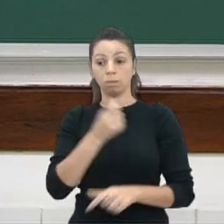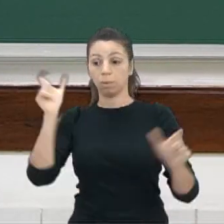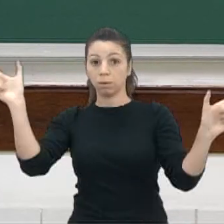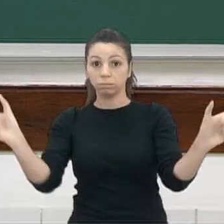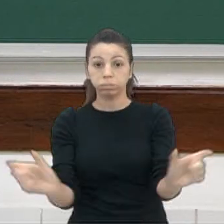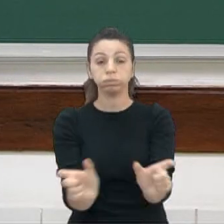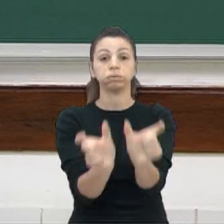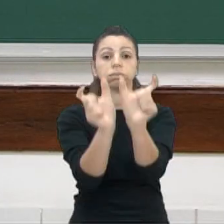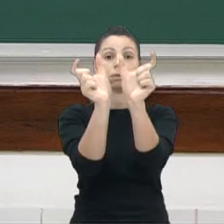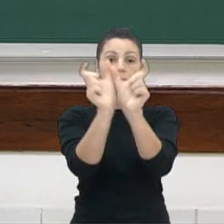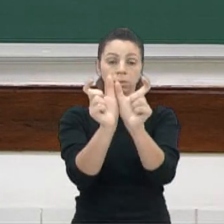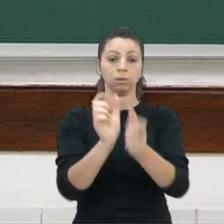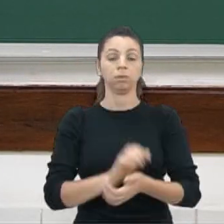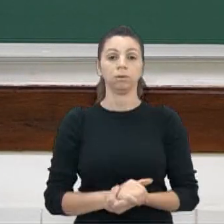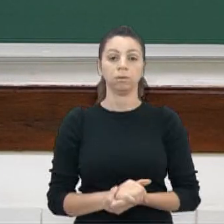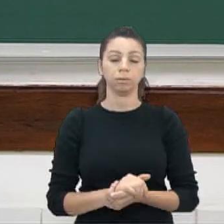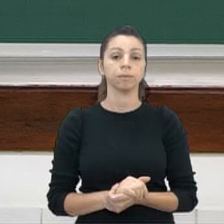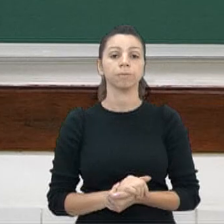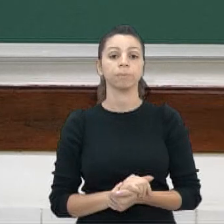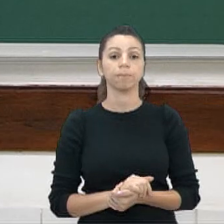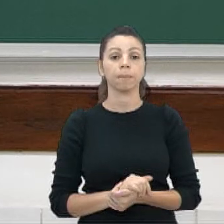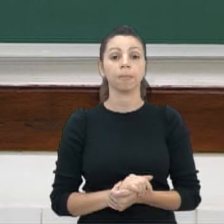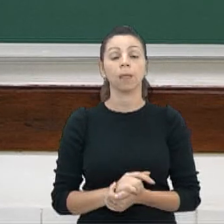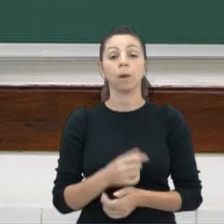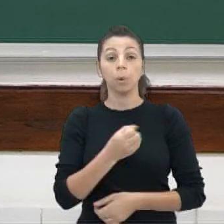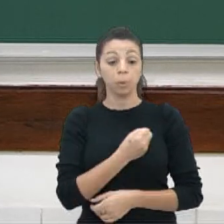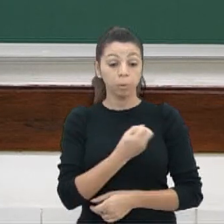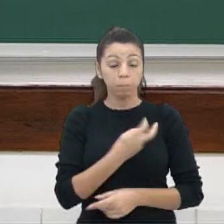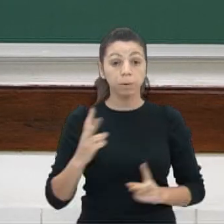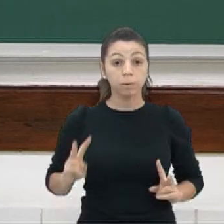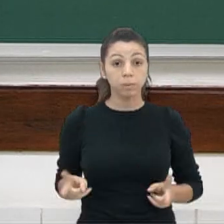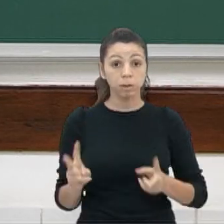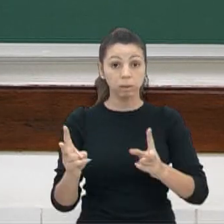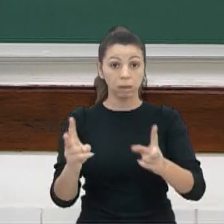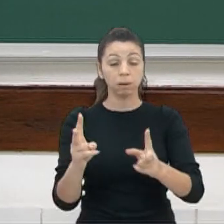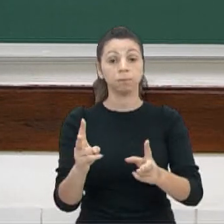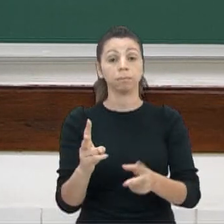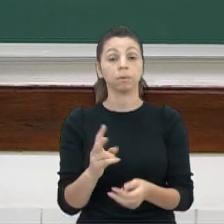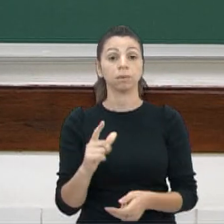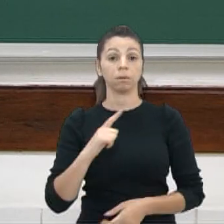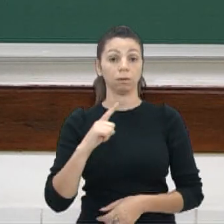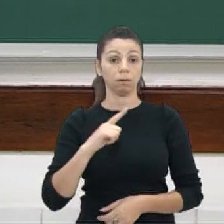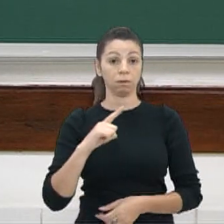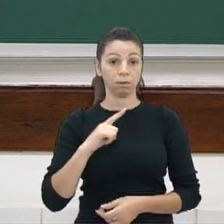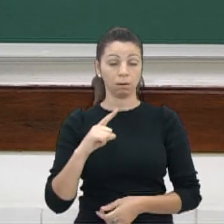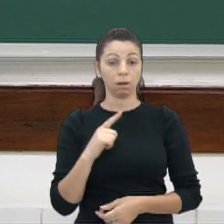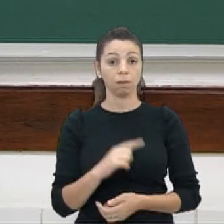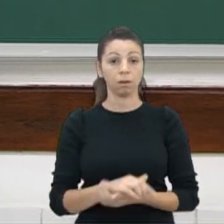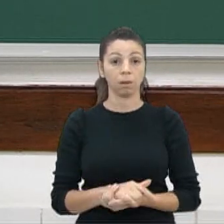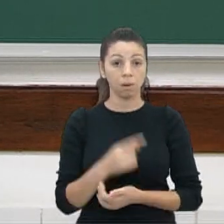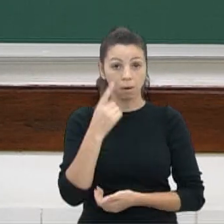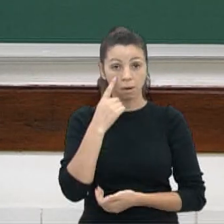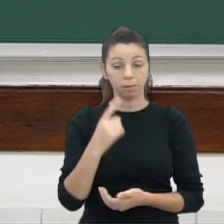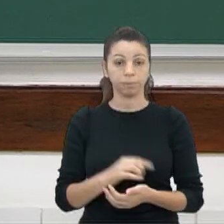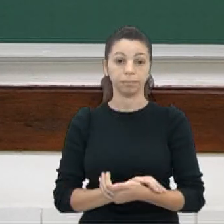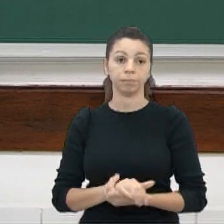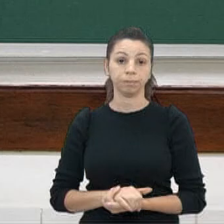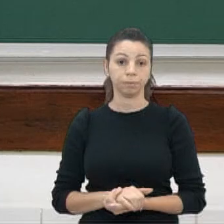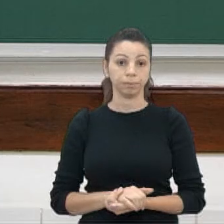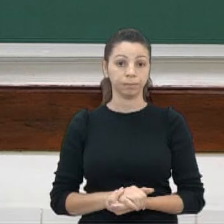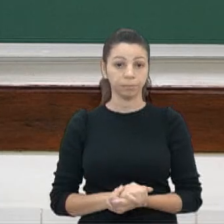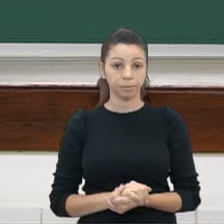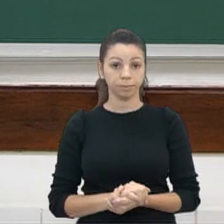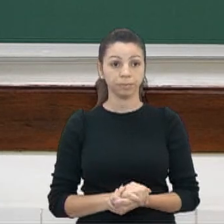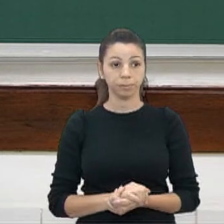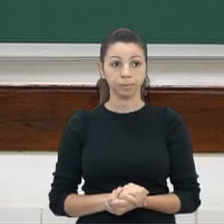letras. Os números sempre existirão, mas existem alguns casos aqui que nós vamos dar alguns exemplos para vocês. Vamos